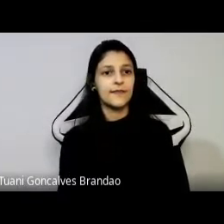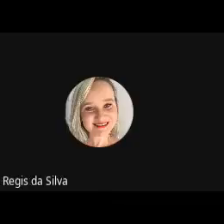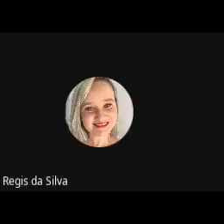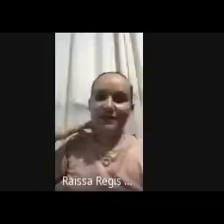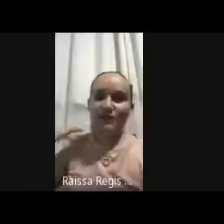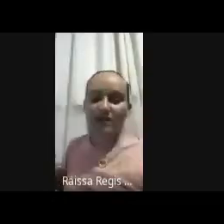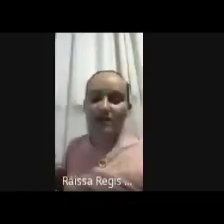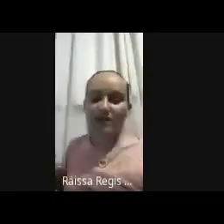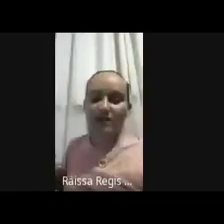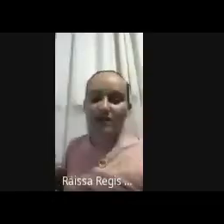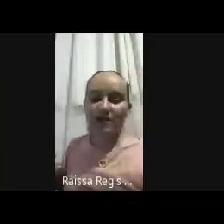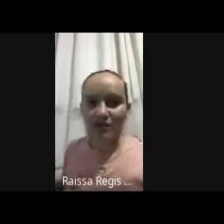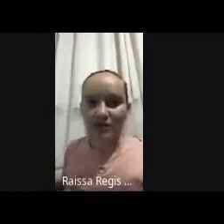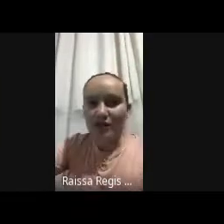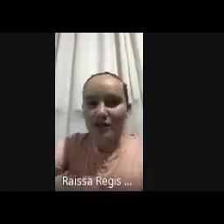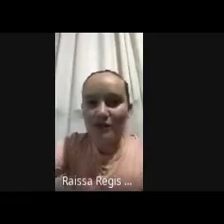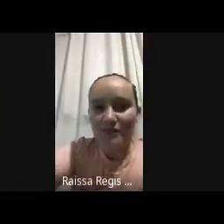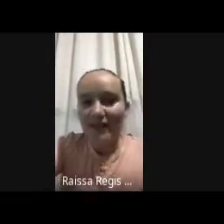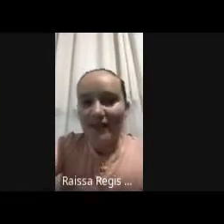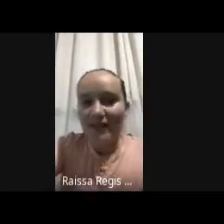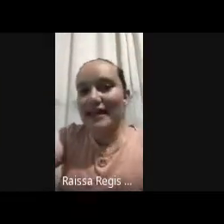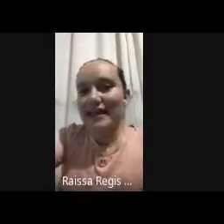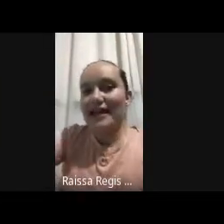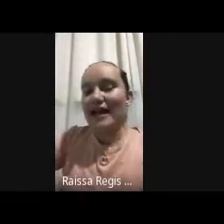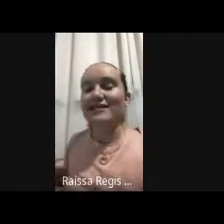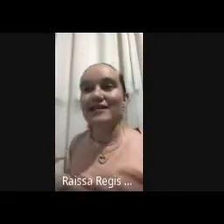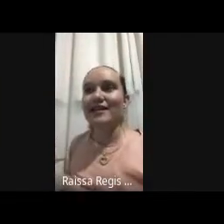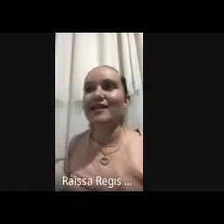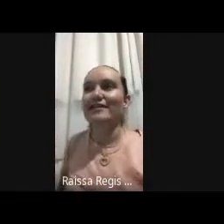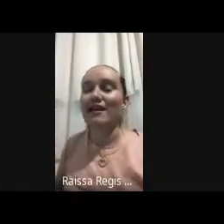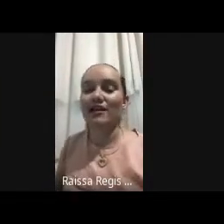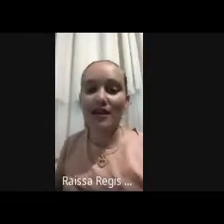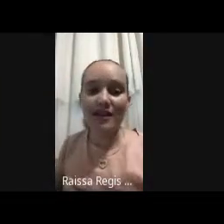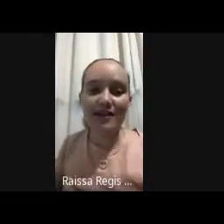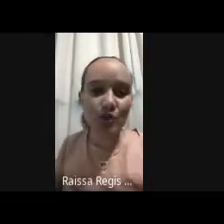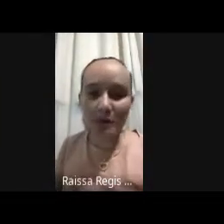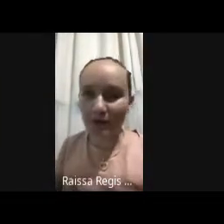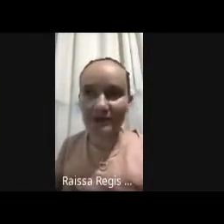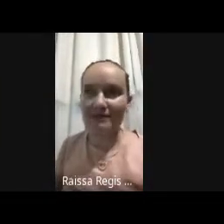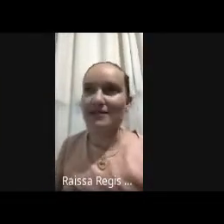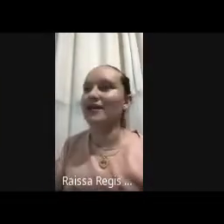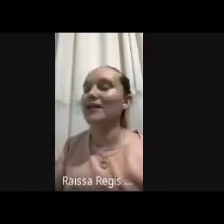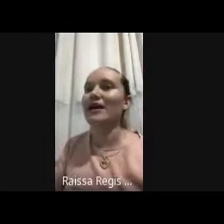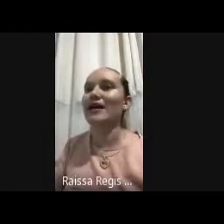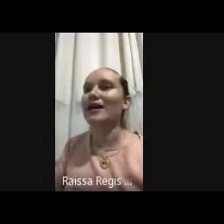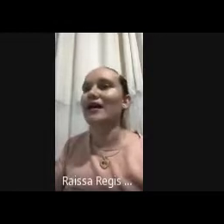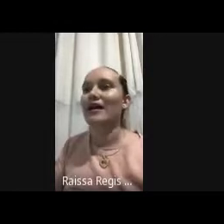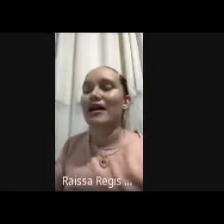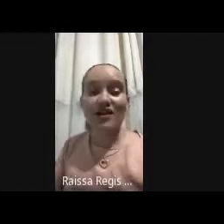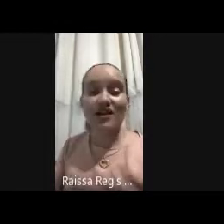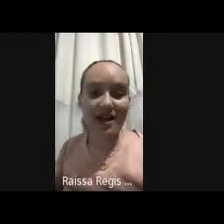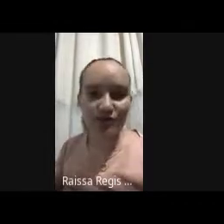Sim, complementando o que o professor Diego falou, a escrita, ela é de suma importância, né,